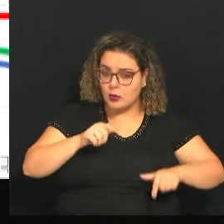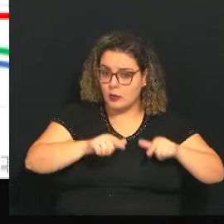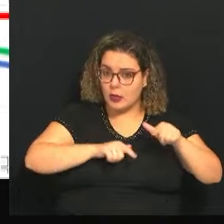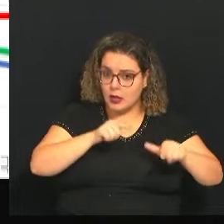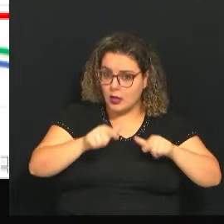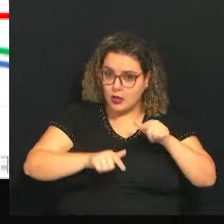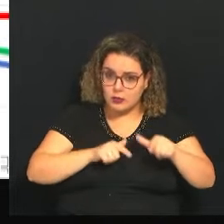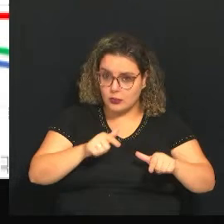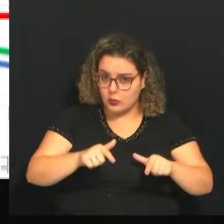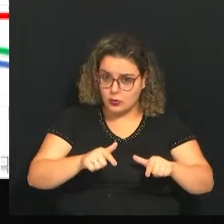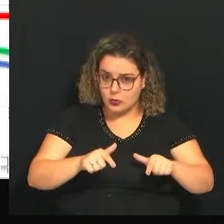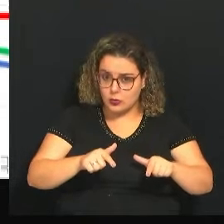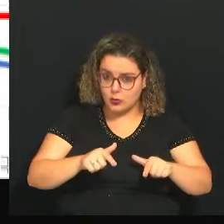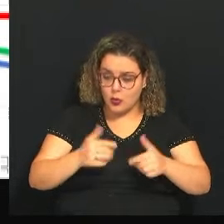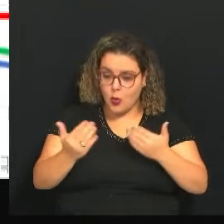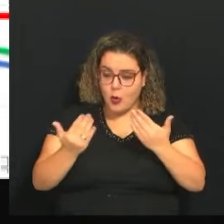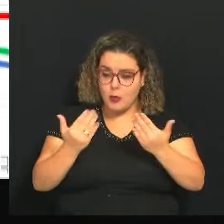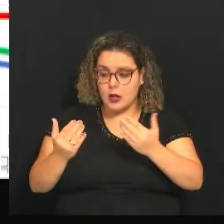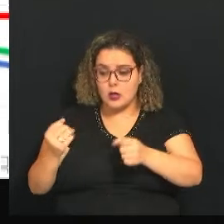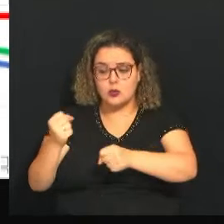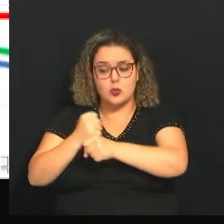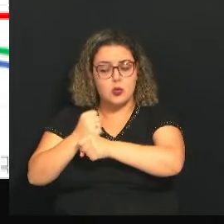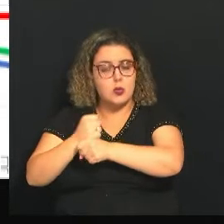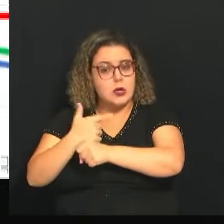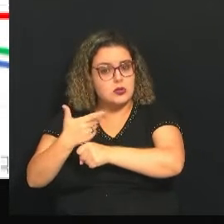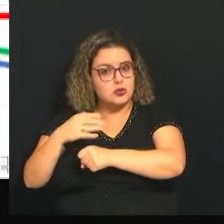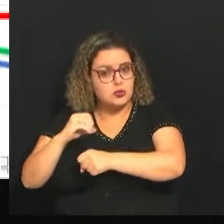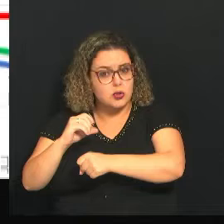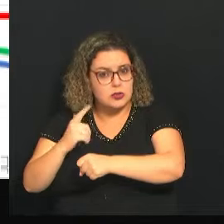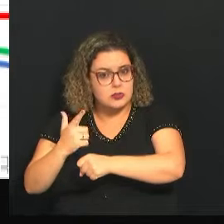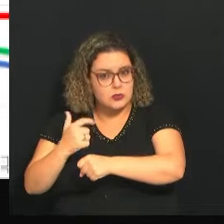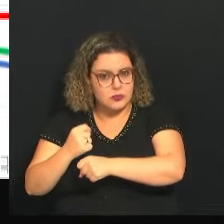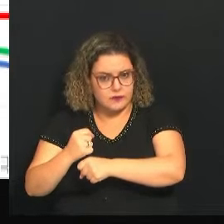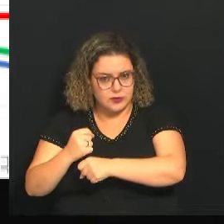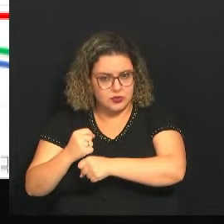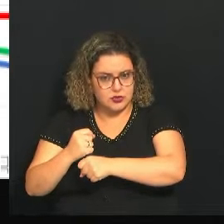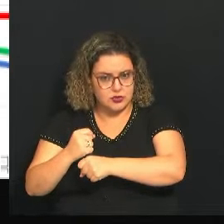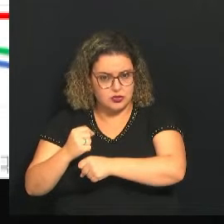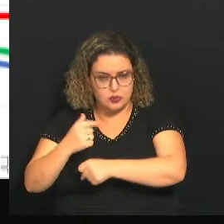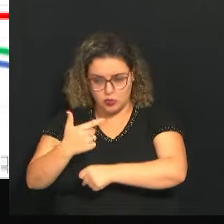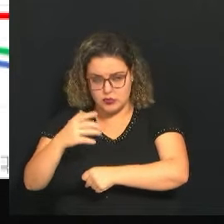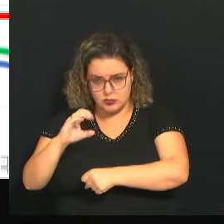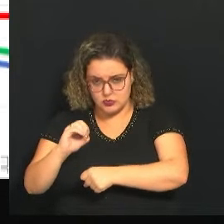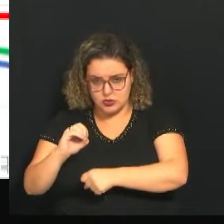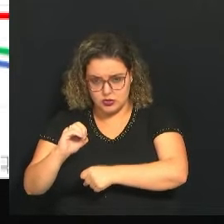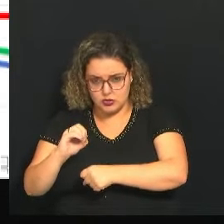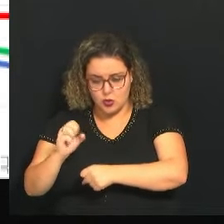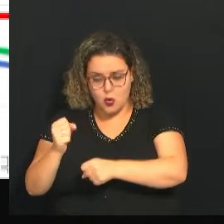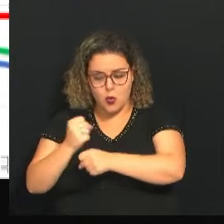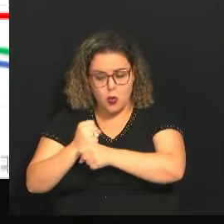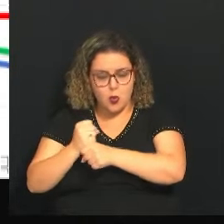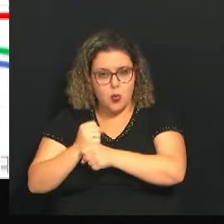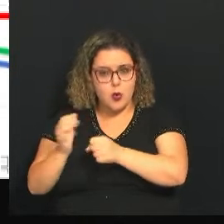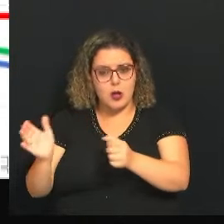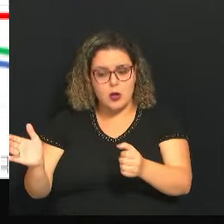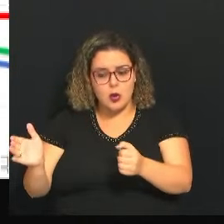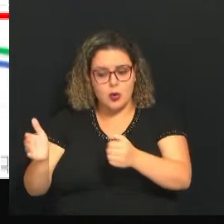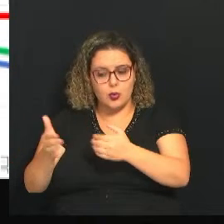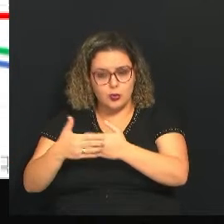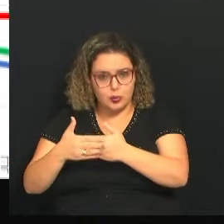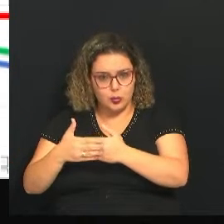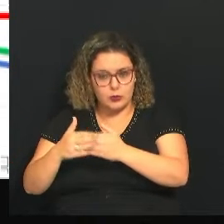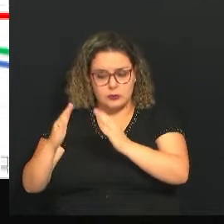Porque 2020 foi um ano onde nós estávamos muito mais fechados, né? A gente estava realmente em casa,